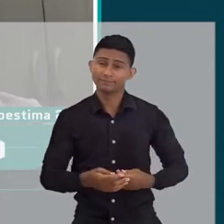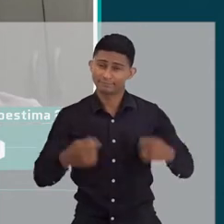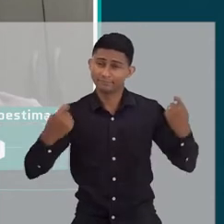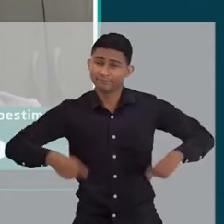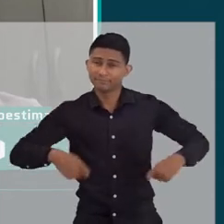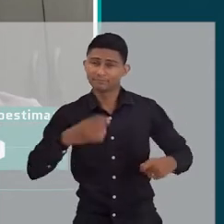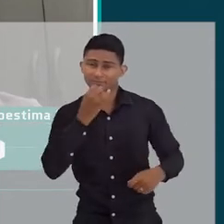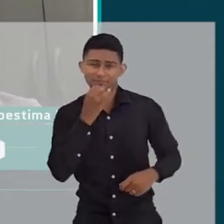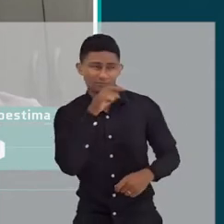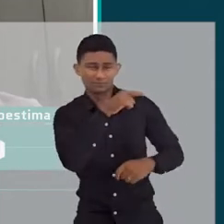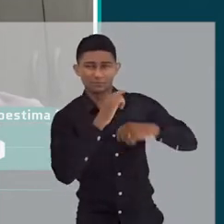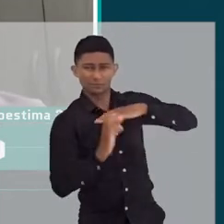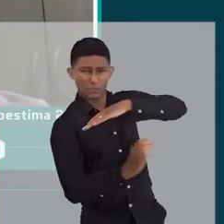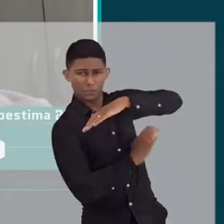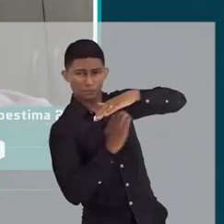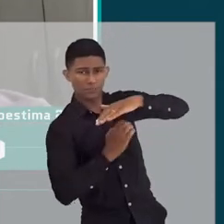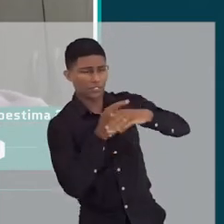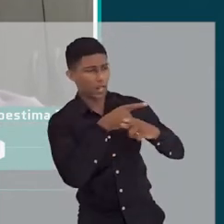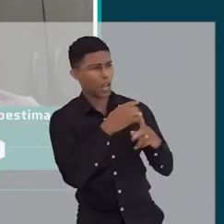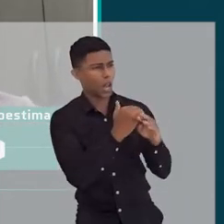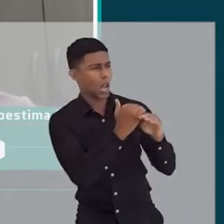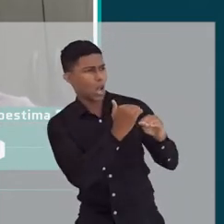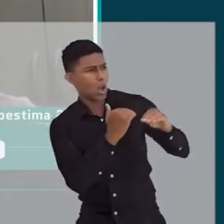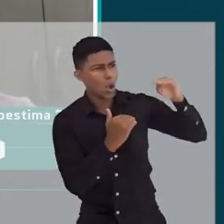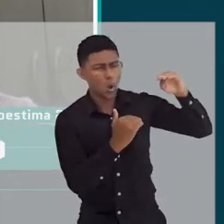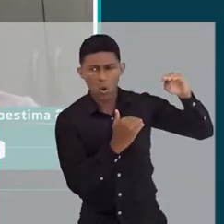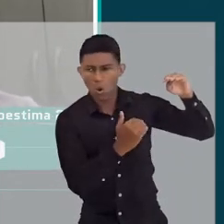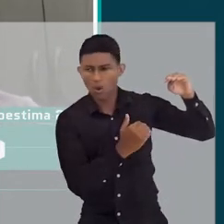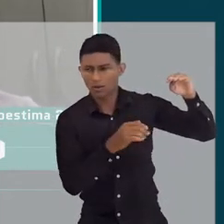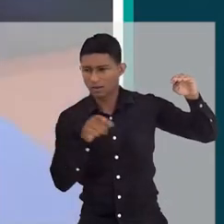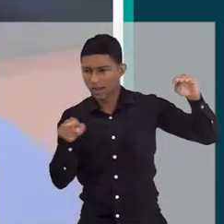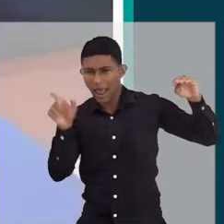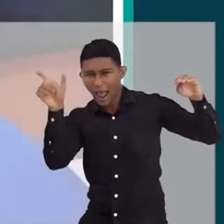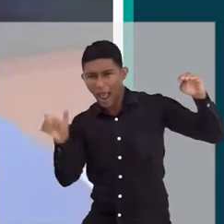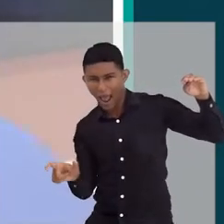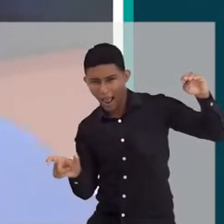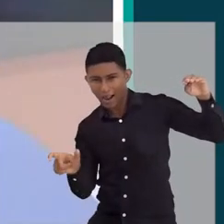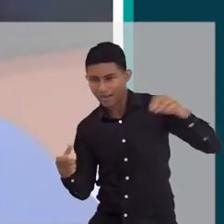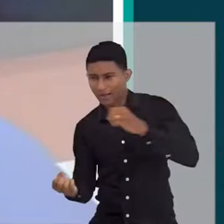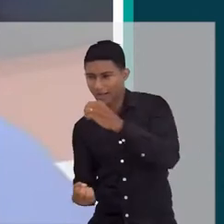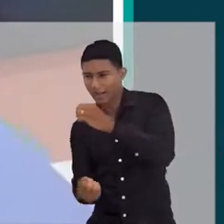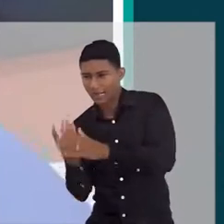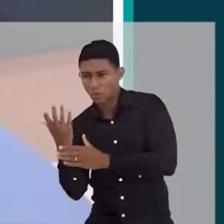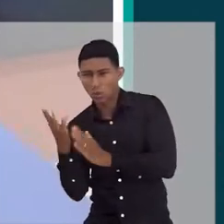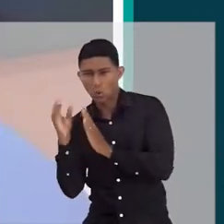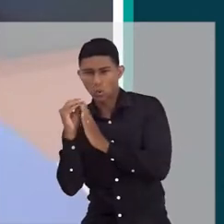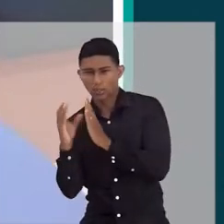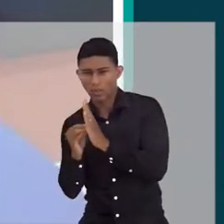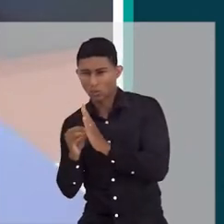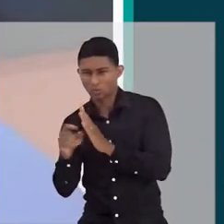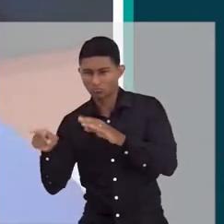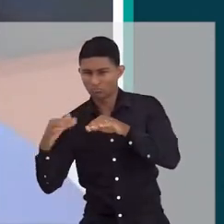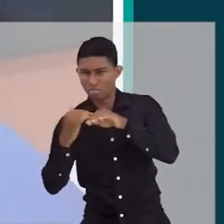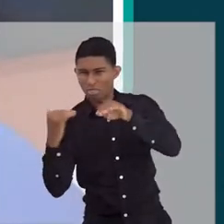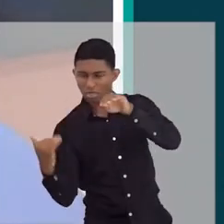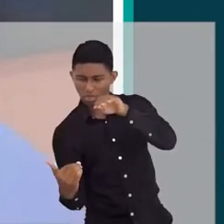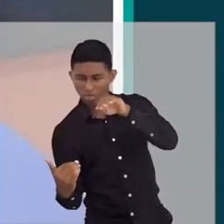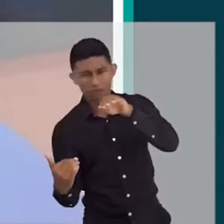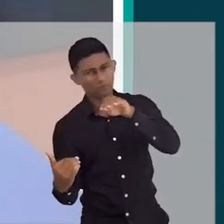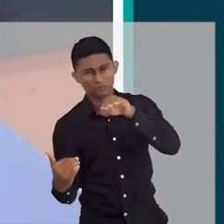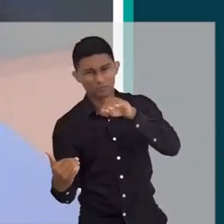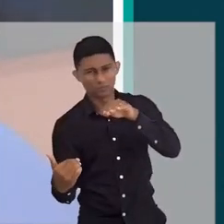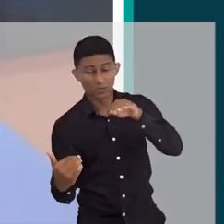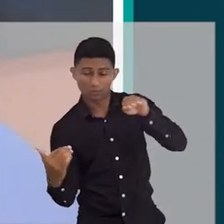horizontalizar as relações. A marca não pode ser mais importante do que o criador. Ponto. Se ela está buscando o criador, é porque aquele criador